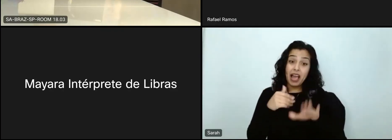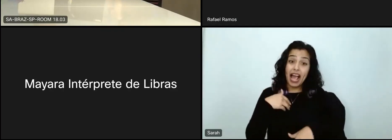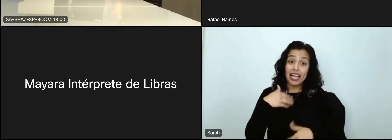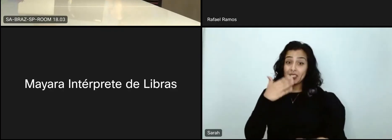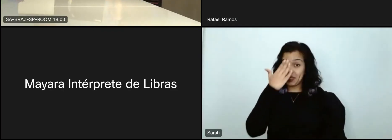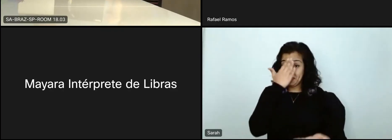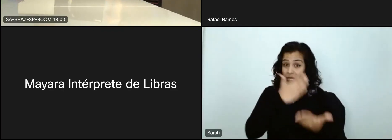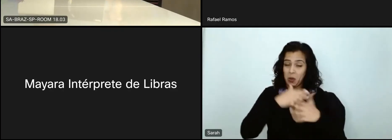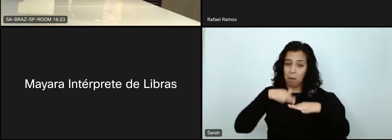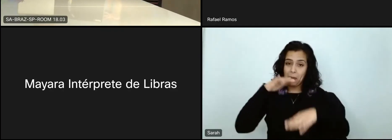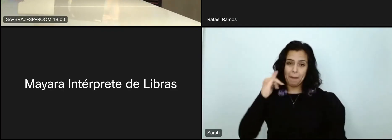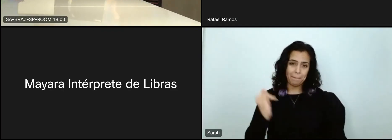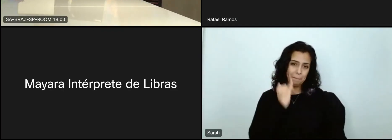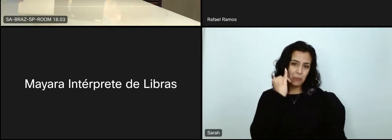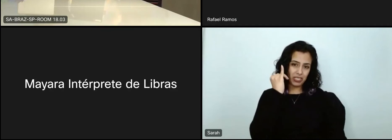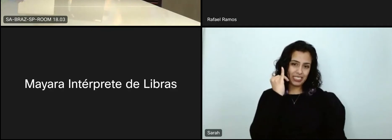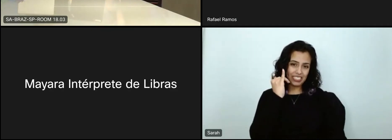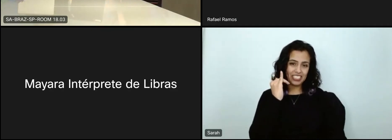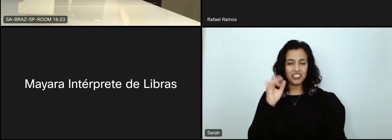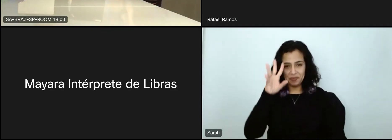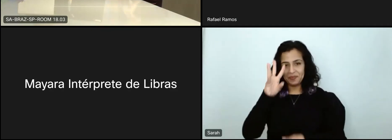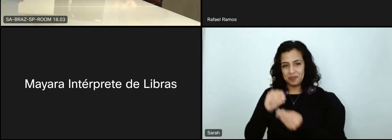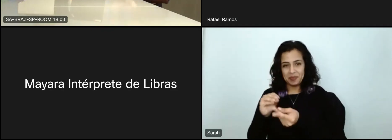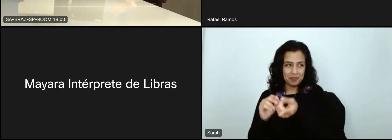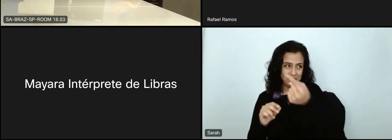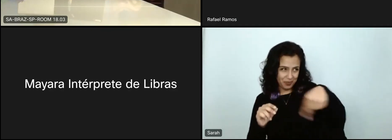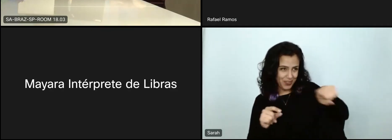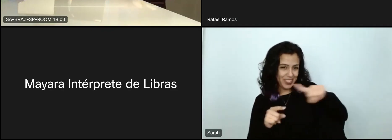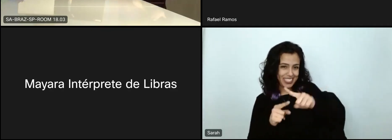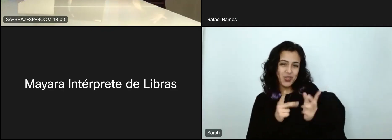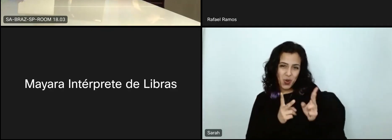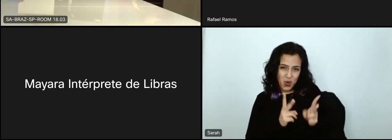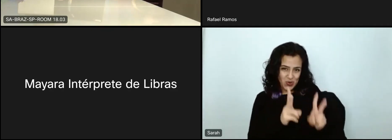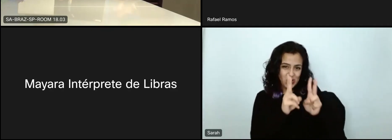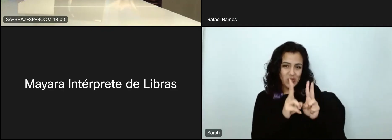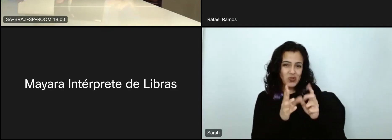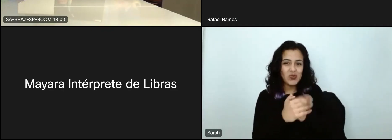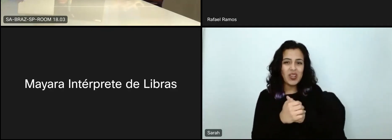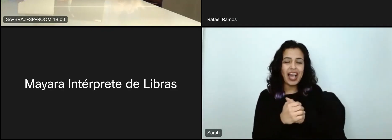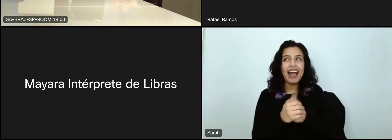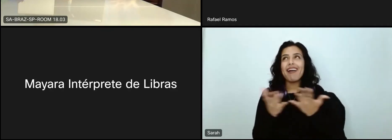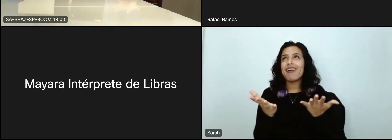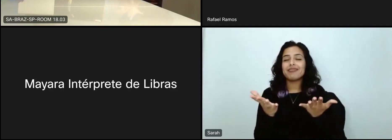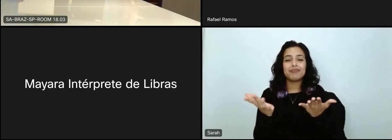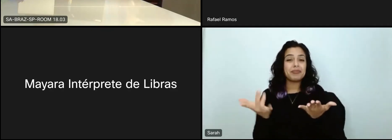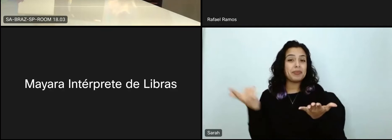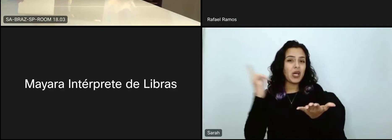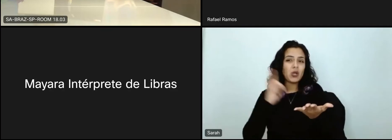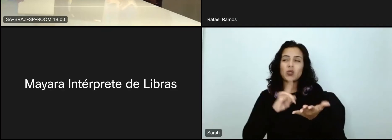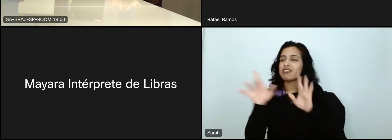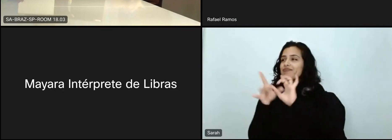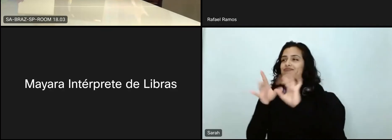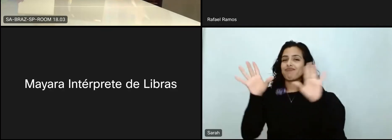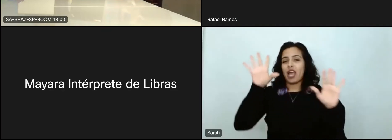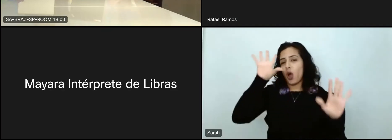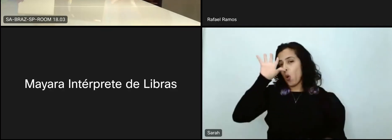e eu vou até parar de falar para vocês poderem comentar também, é justamente deixar que as coisas aconteçam da forma que